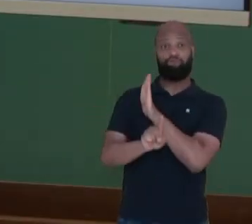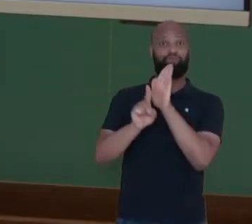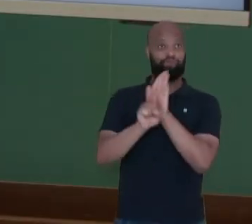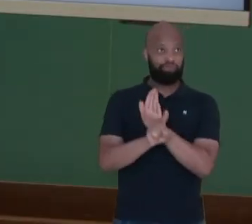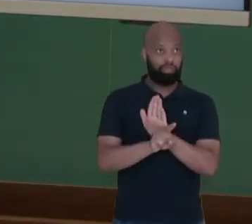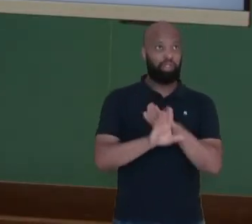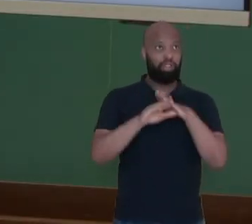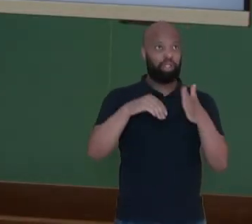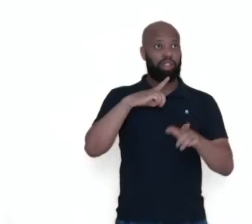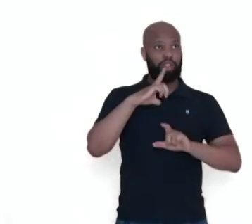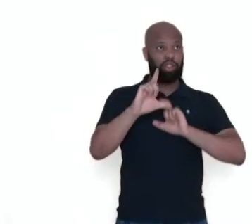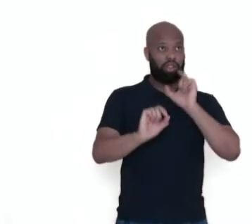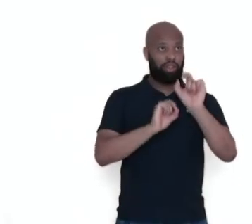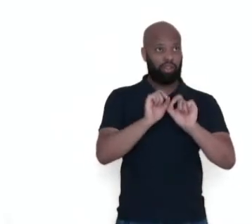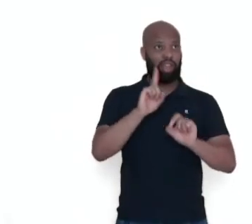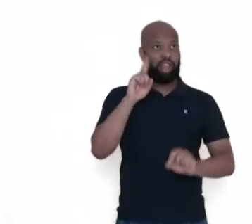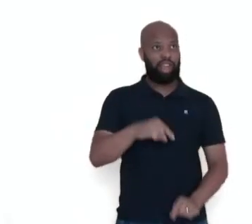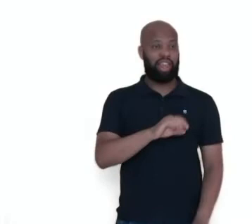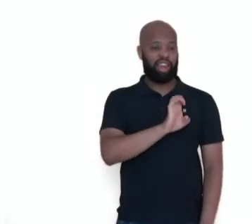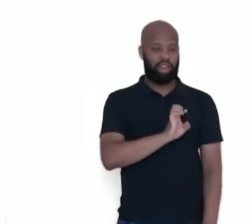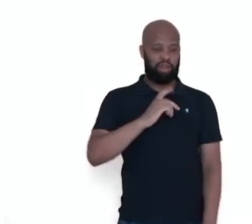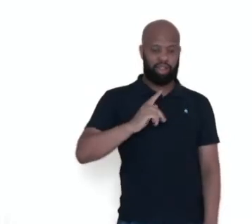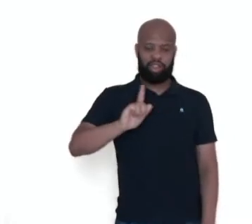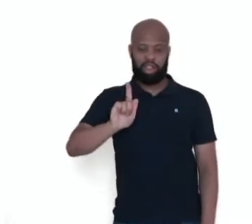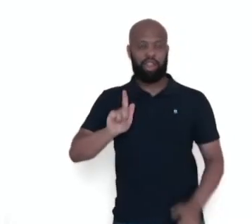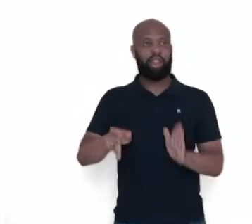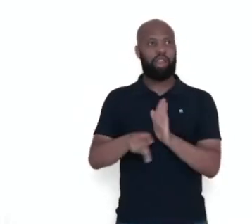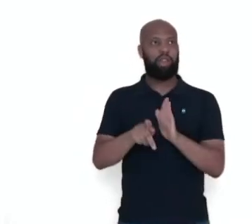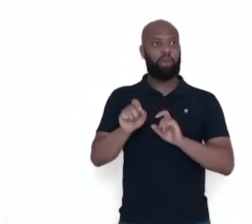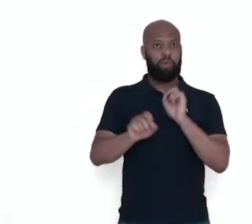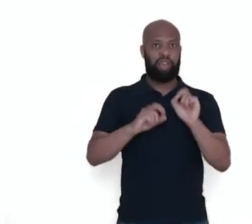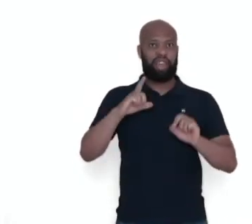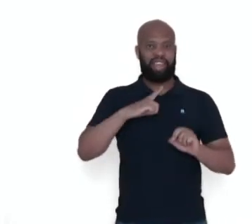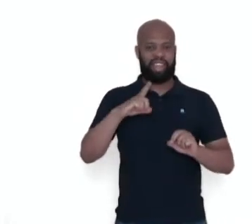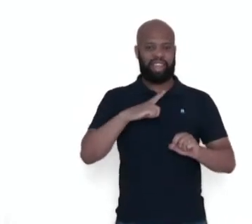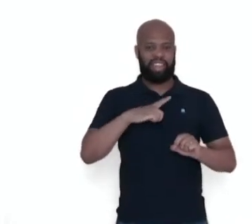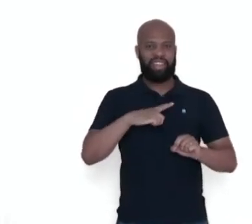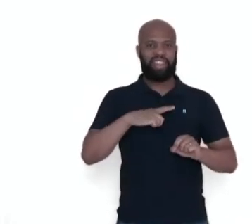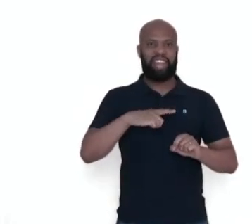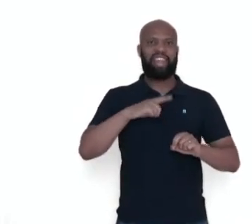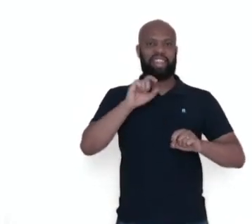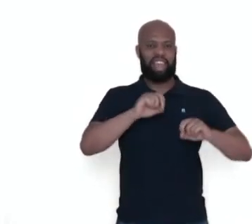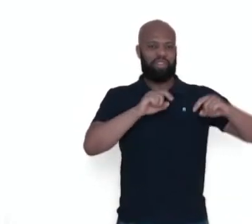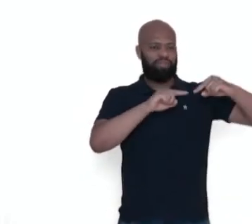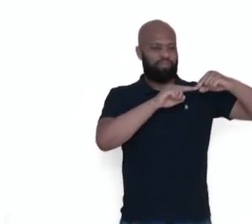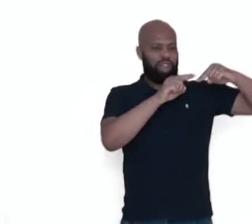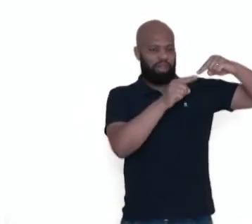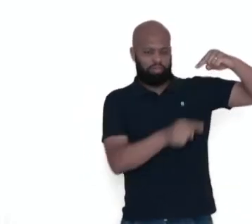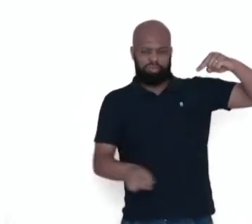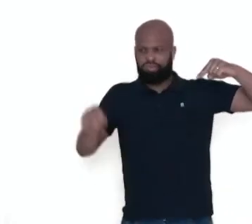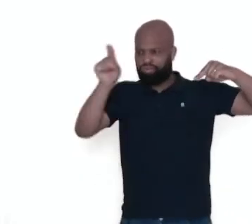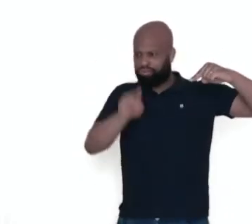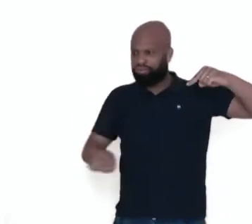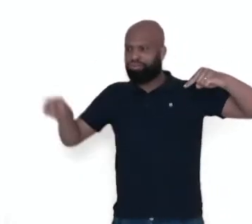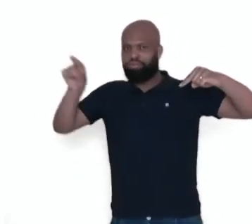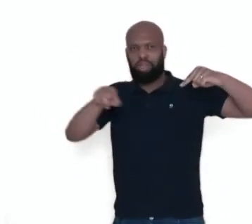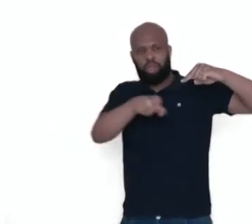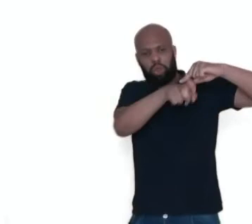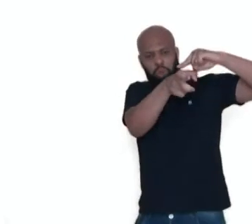A energia potencial de um carrinho em uma montanha-russa varia como mostra a figura a seguir,